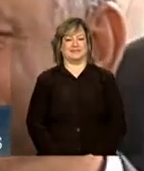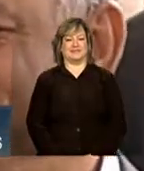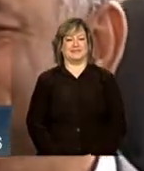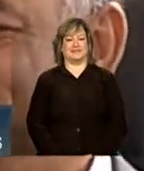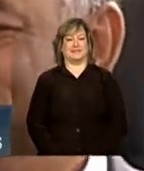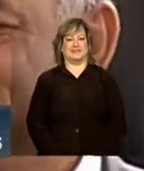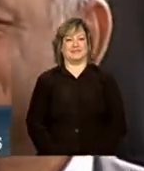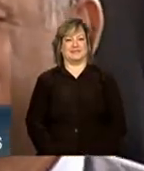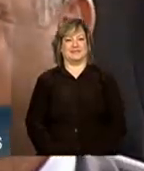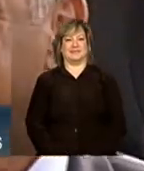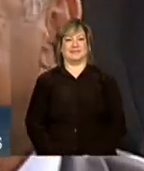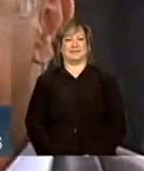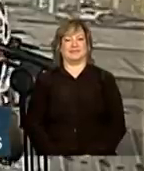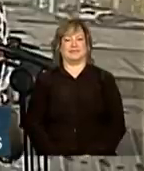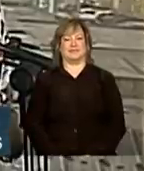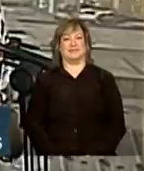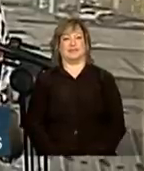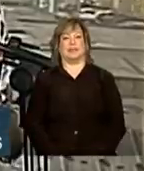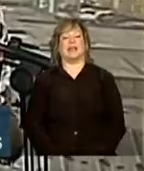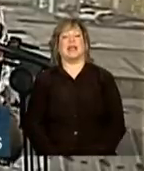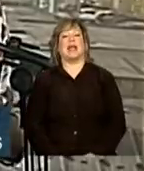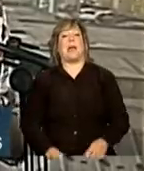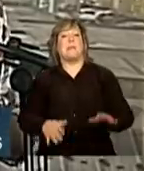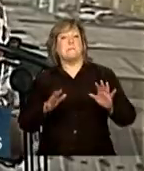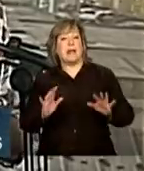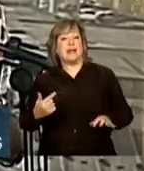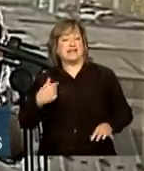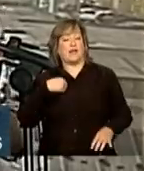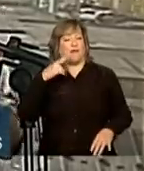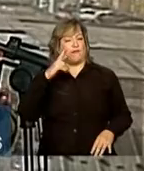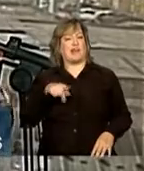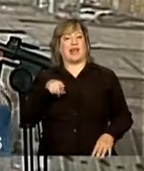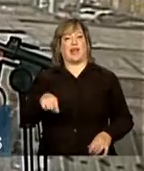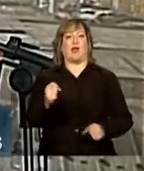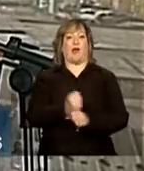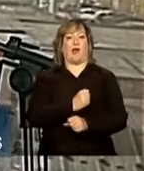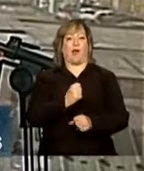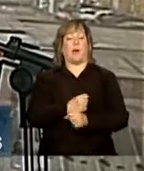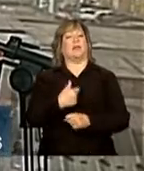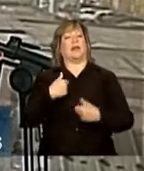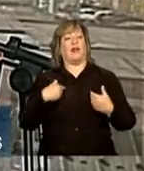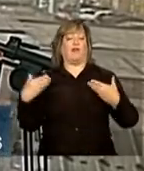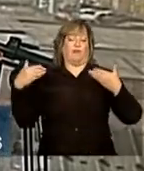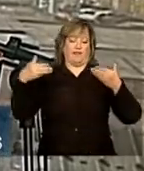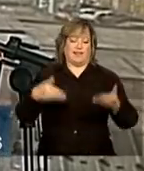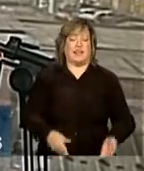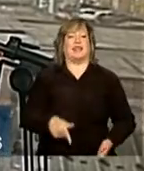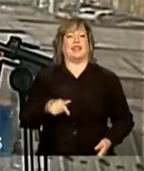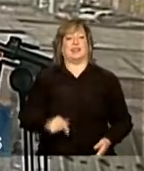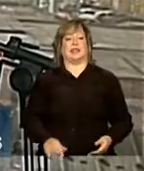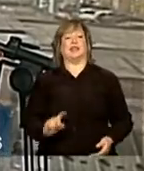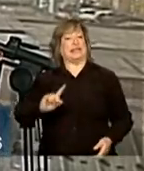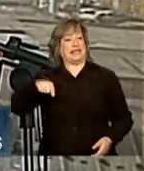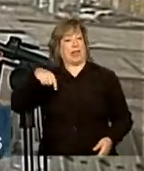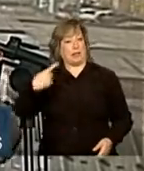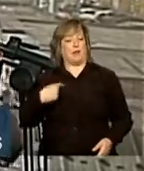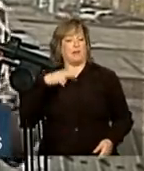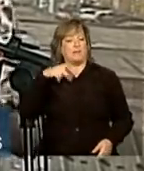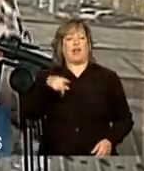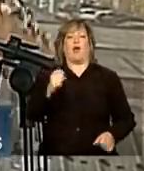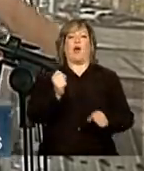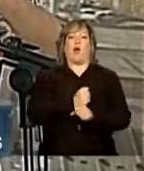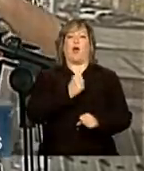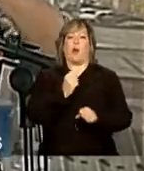Mas eu acompanhei essa obra, eu tenho vindo aqui Eu vim depois, quando ela já